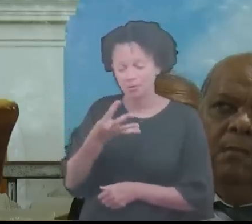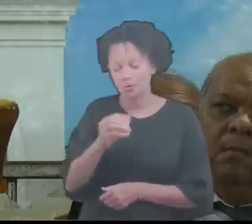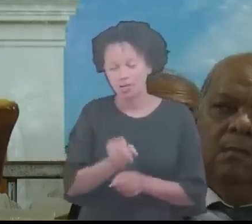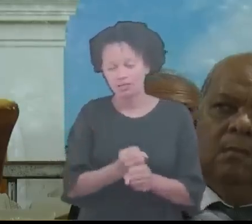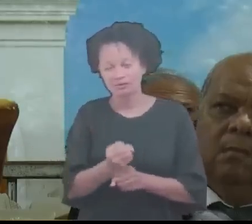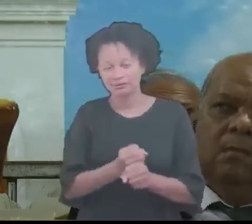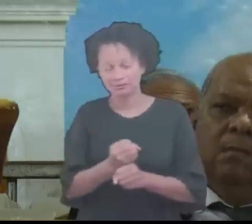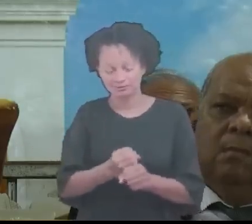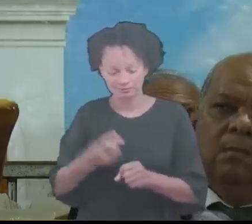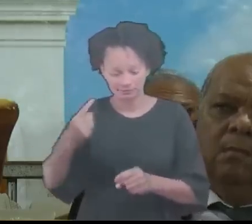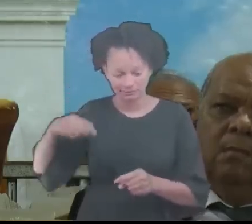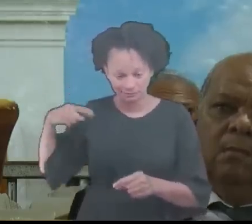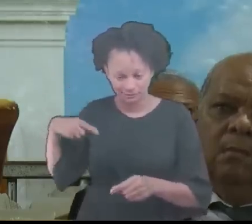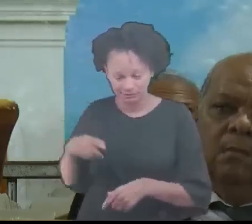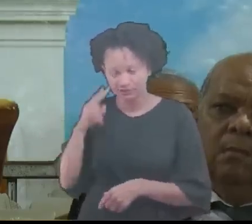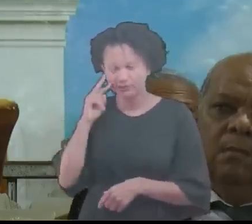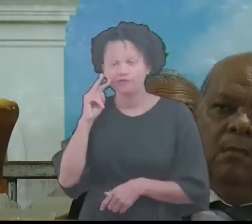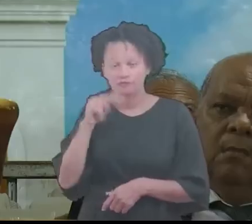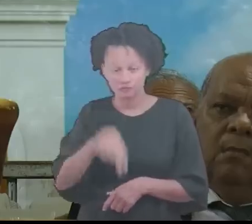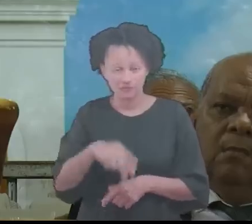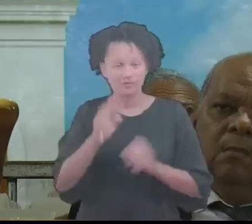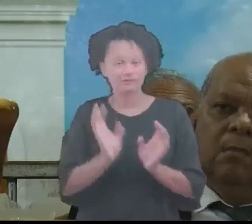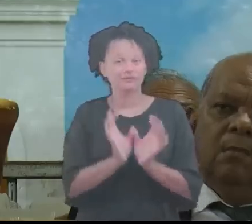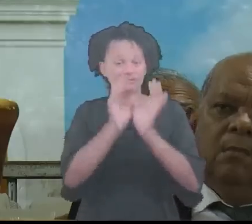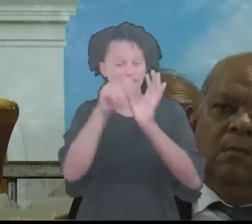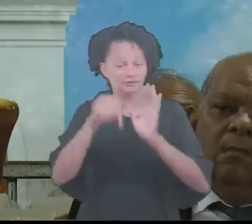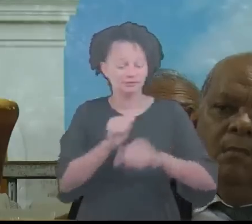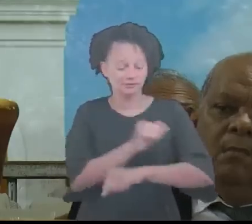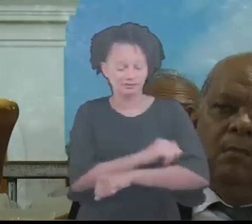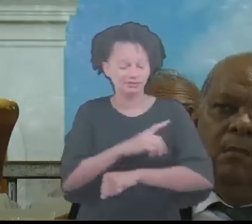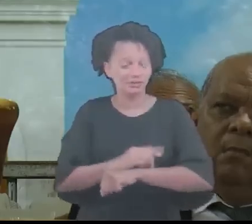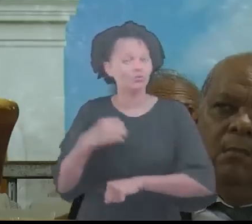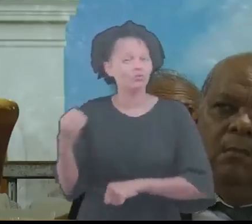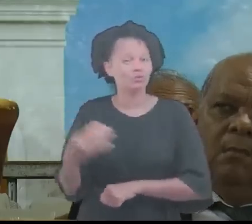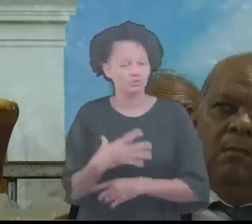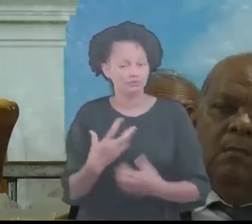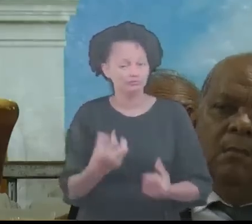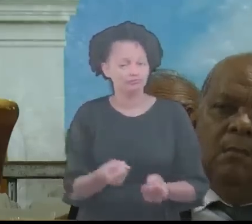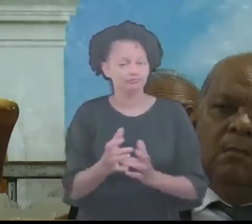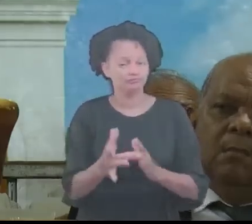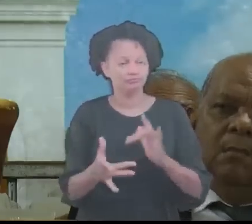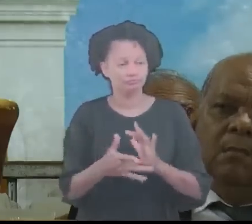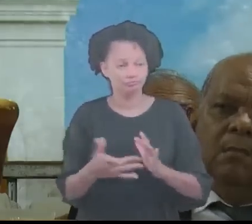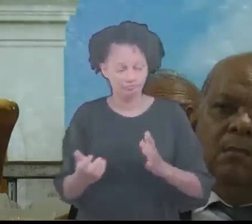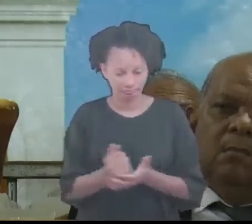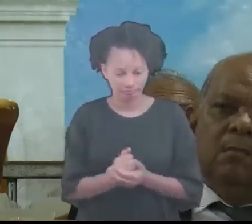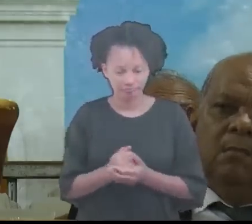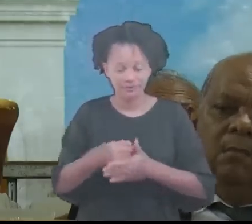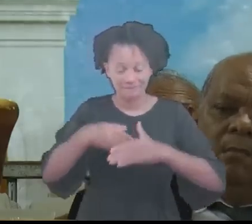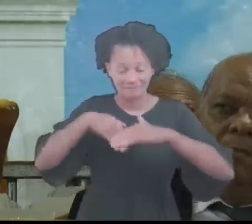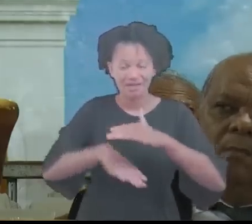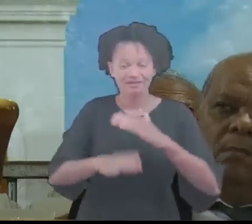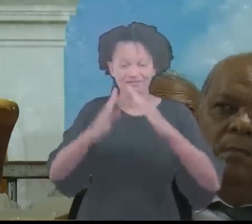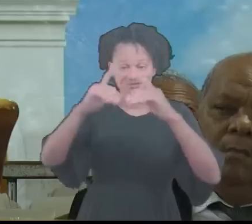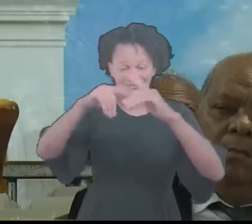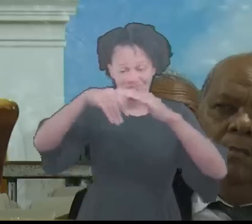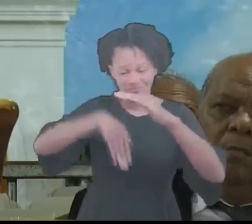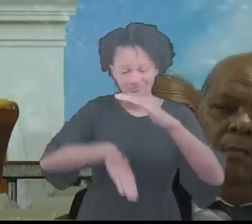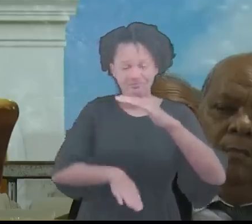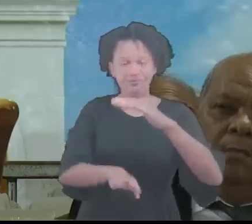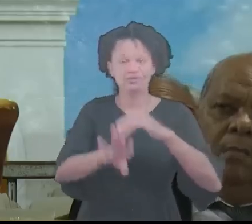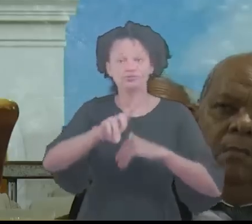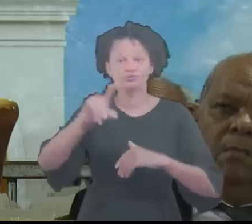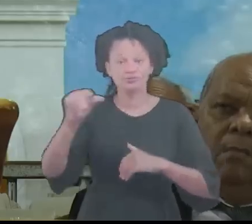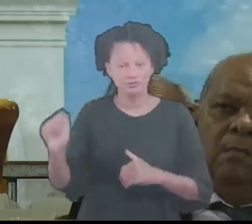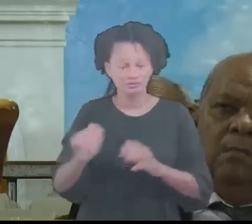anos, eu vim uma santa ceia aqui no Farol, eu era novo crente, e o estacionamento era ali embaixo. Foi um dia de